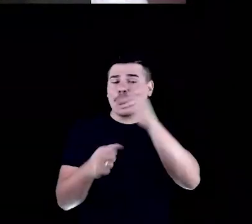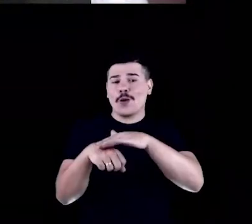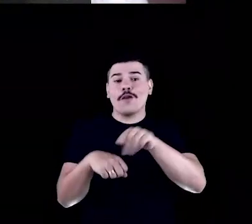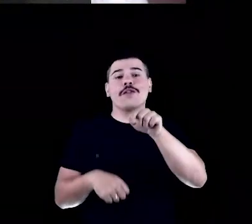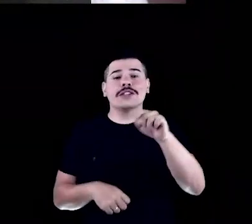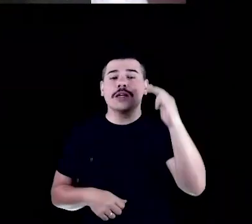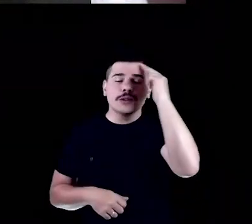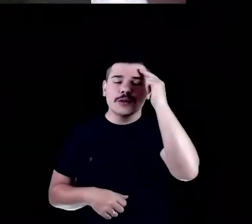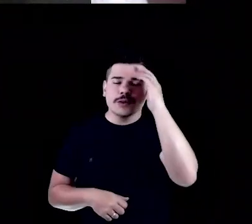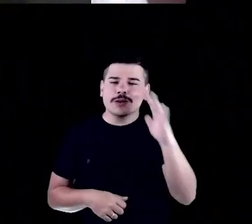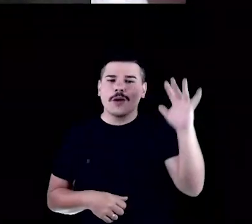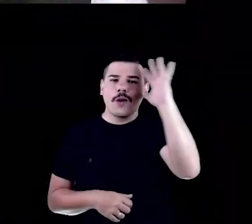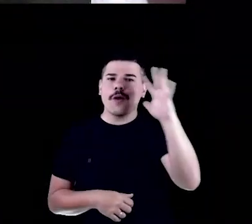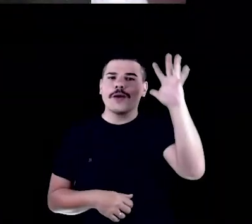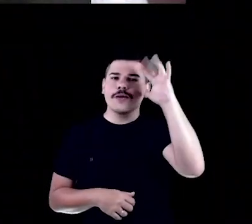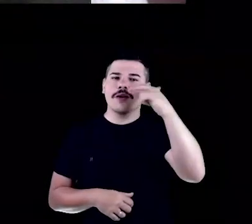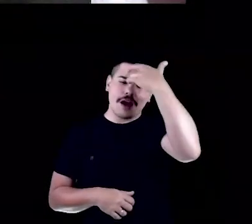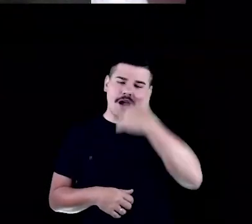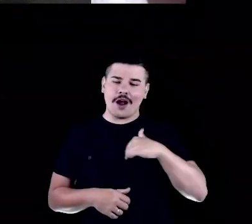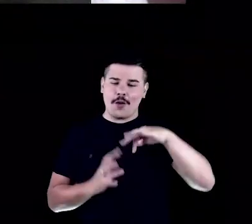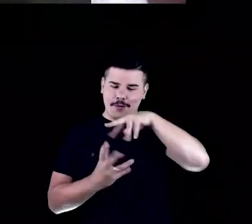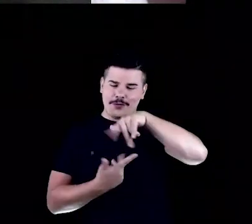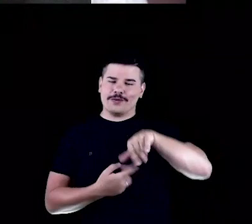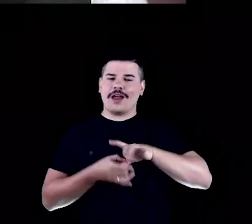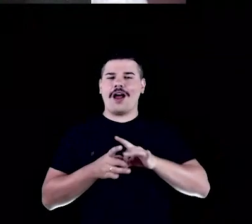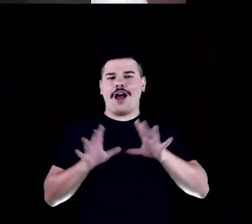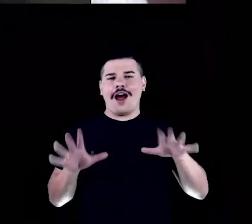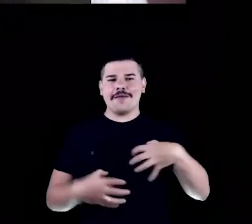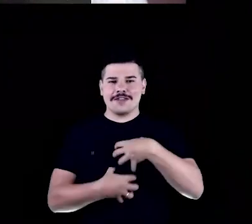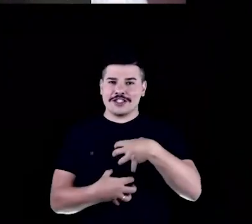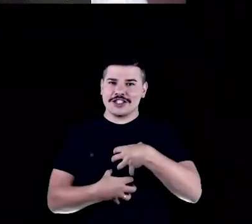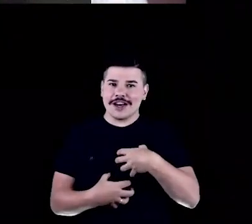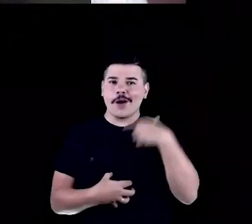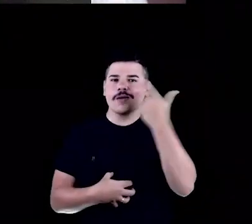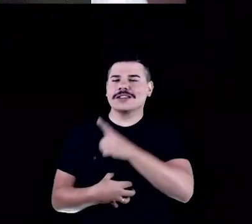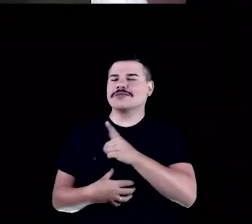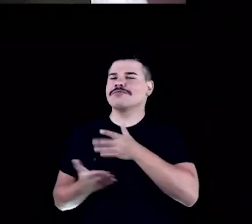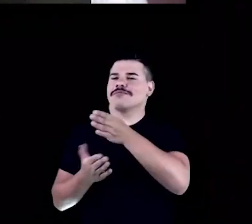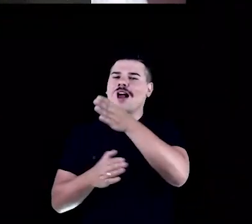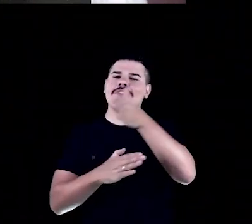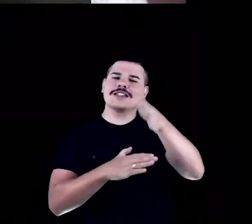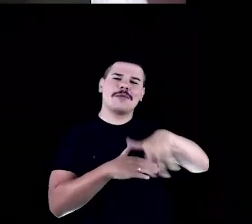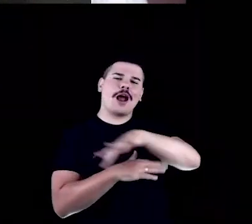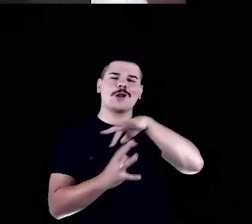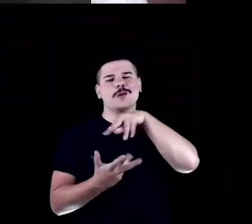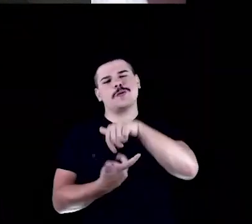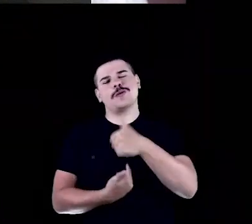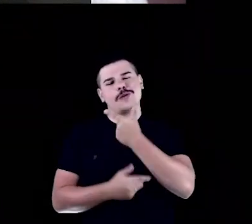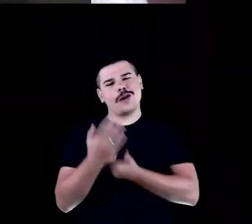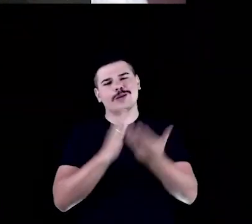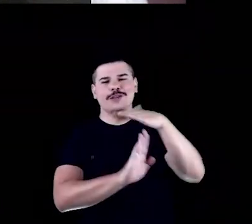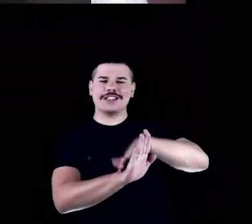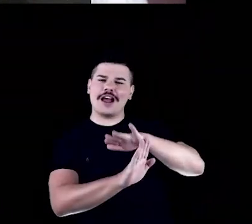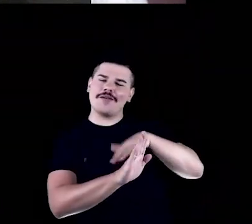sonho? Para você se mover no mundo com autonomia, para você conseguir responder às demandas do mundo através de uma